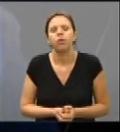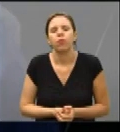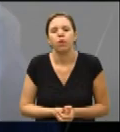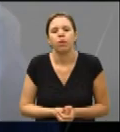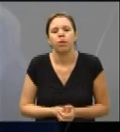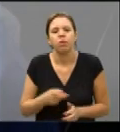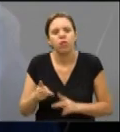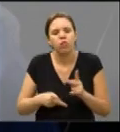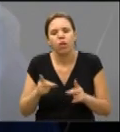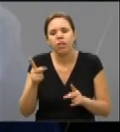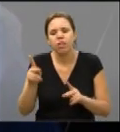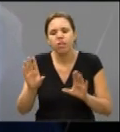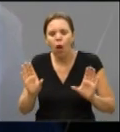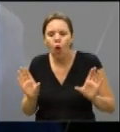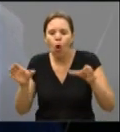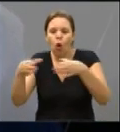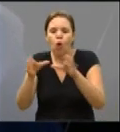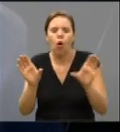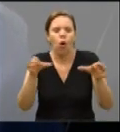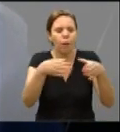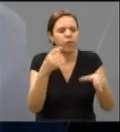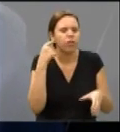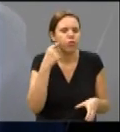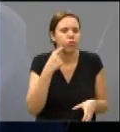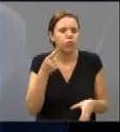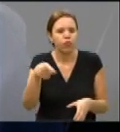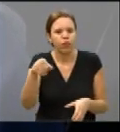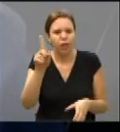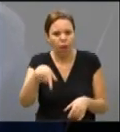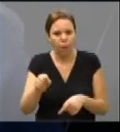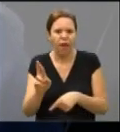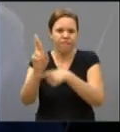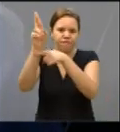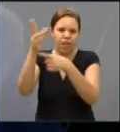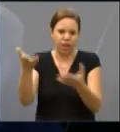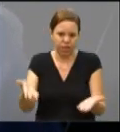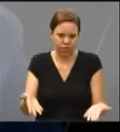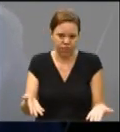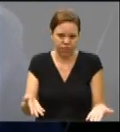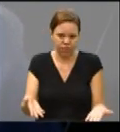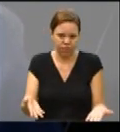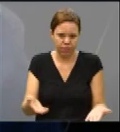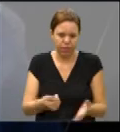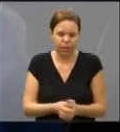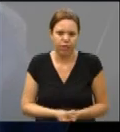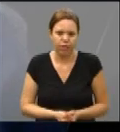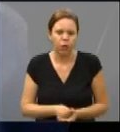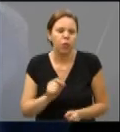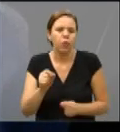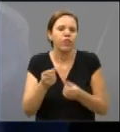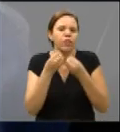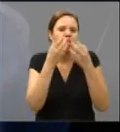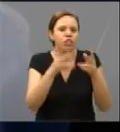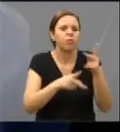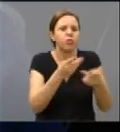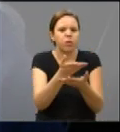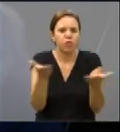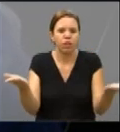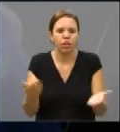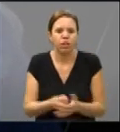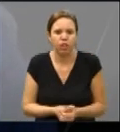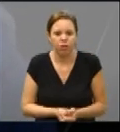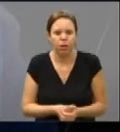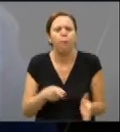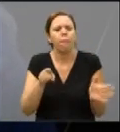as pessoas da comunidade surda, né? Você é uma referência. E o que você diria para elas?